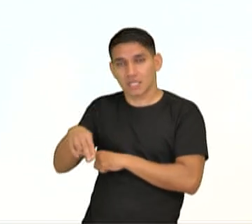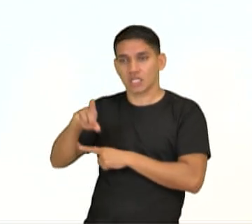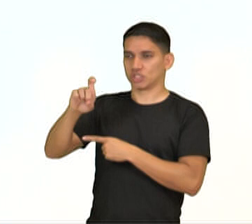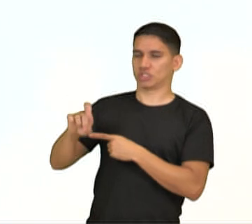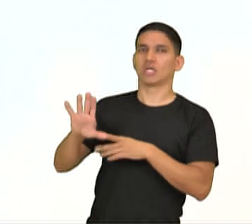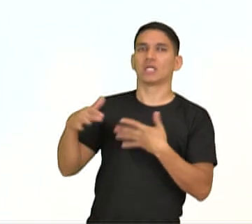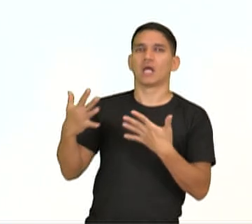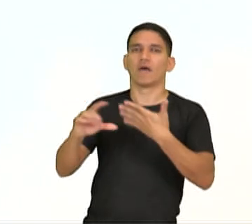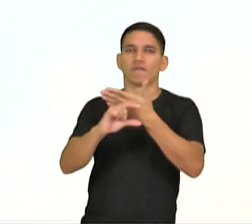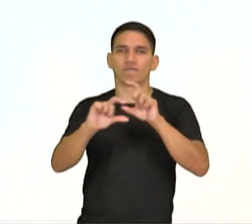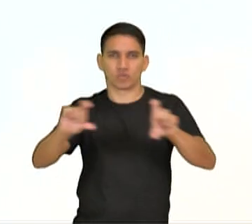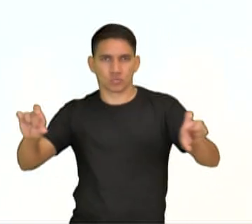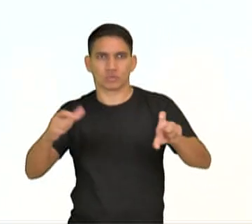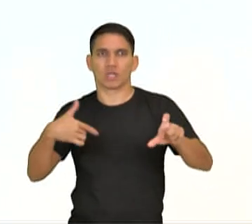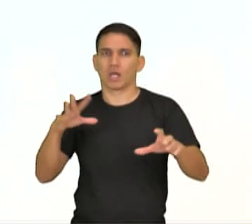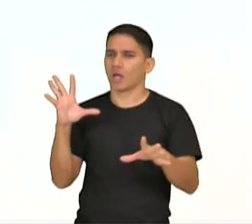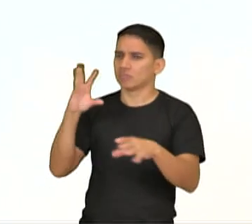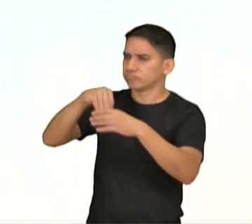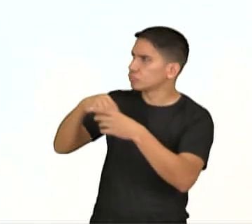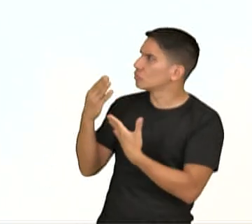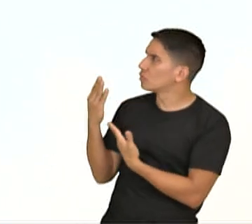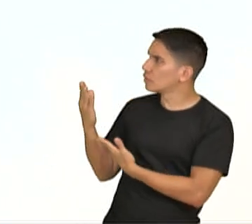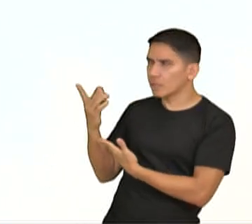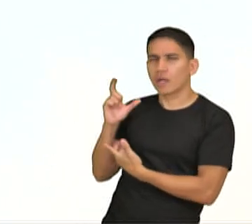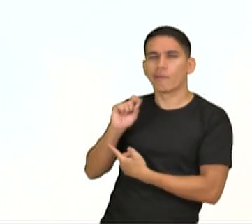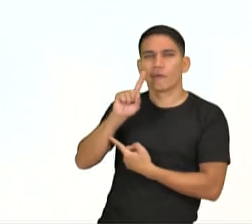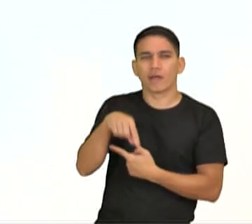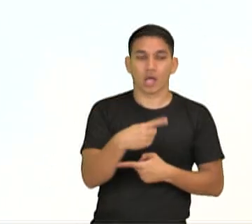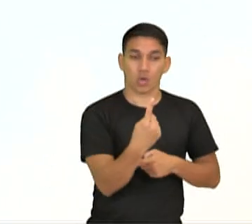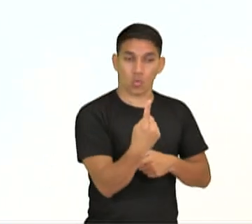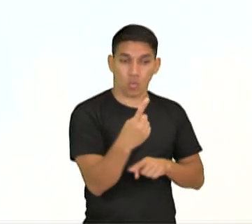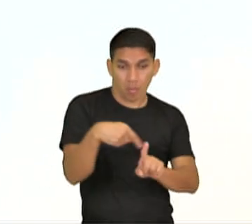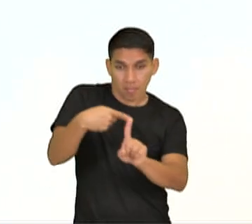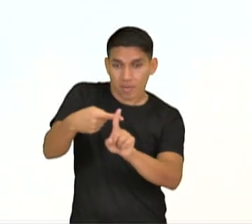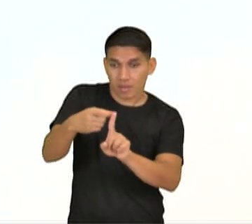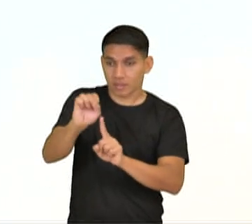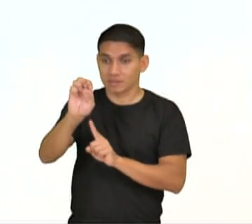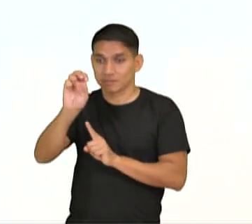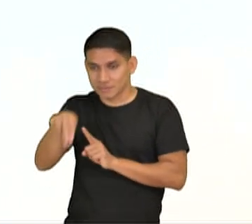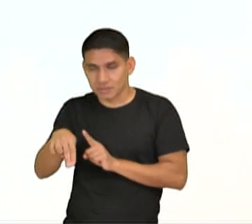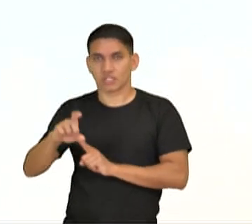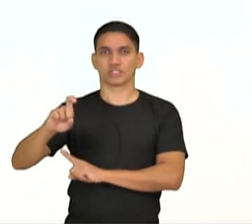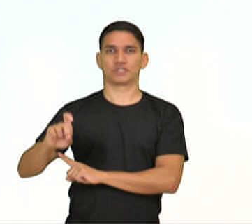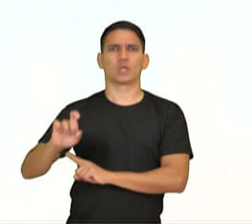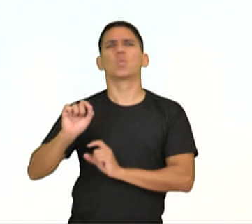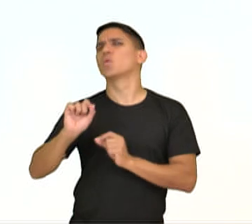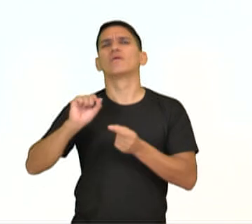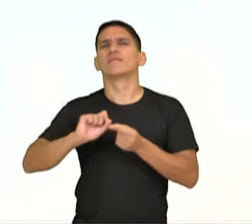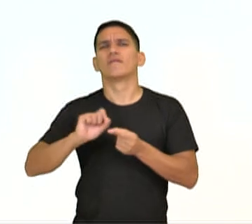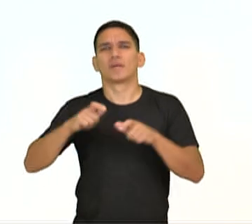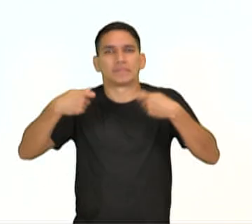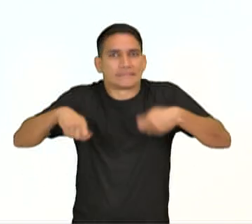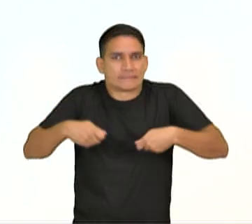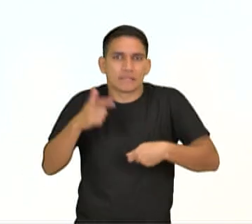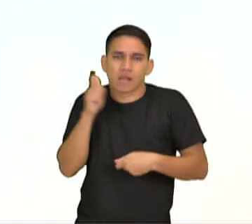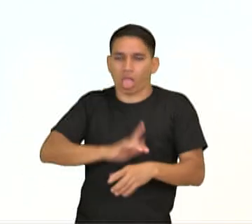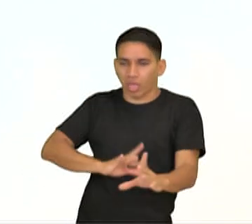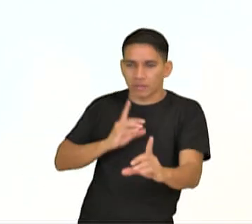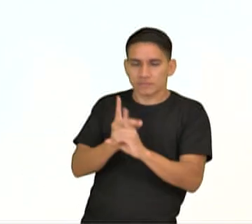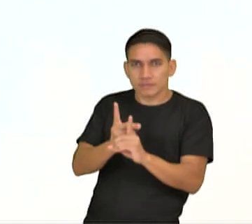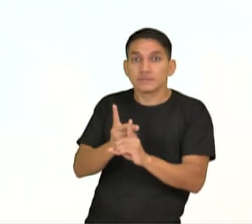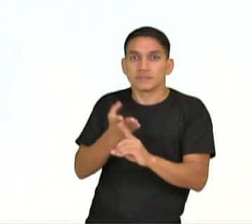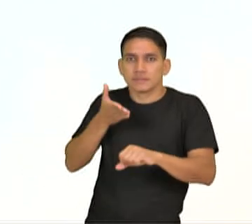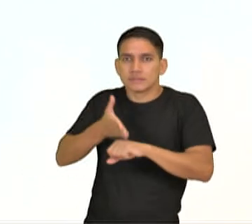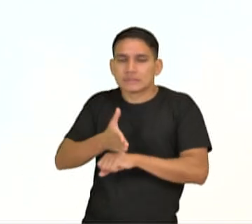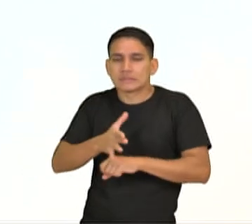coloquei aqui, eu quero chegar aqui dentro em 1 mais seno de x. O que eu tenho que fazer para chegar em 1 mais seno de x?